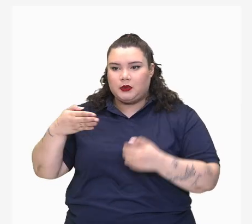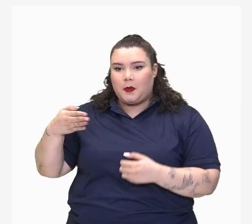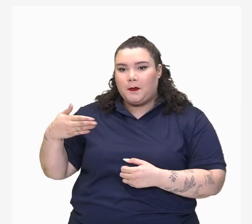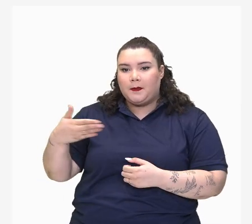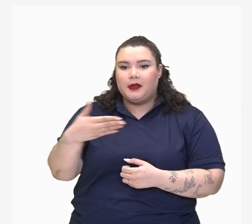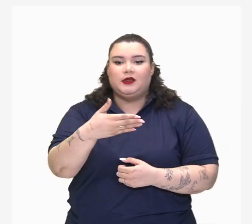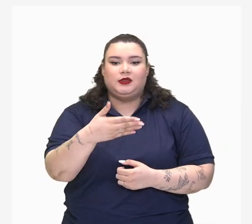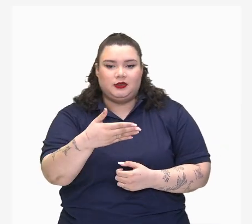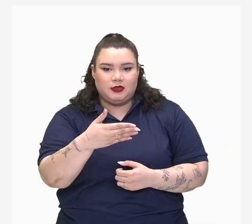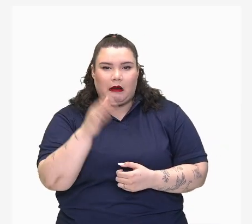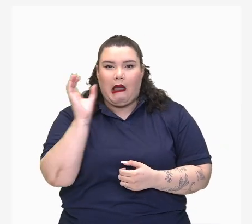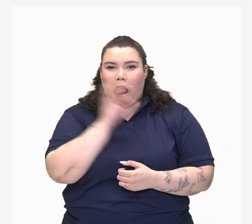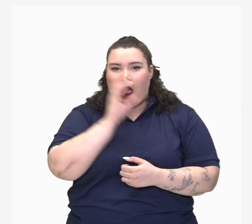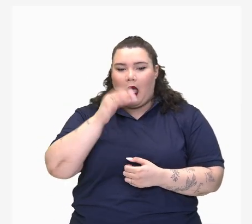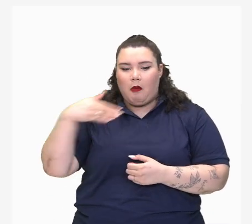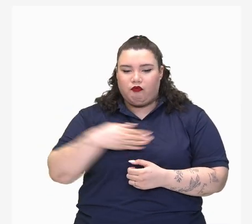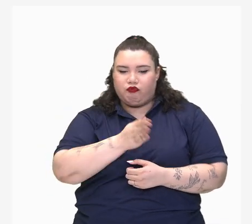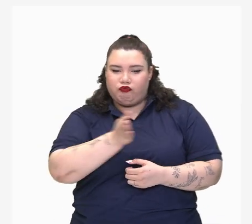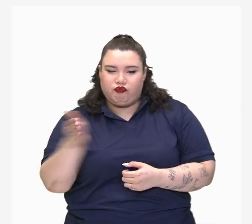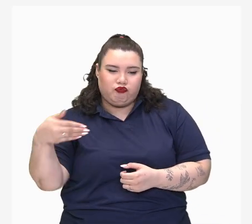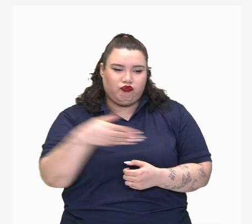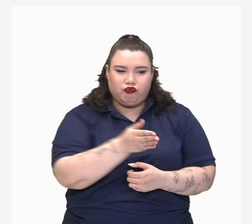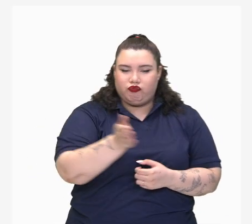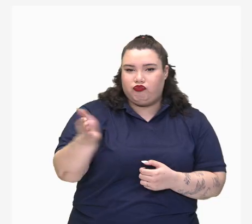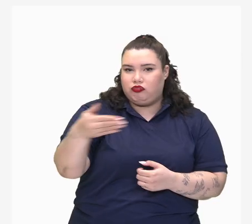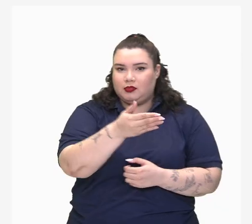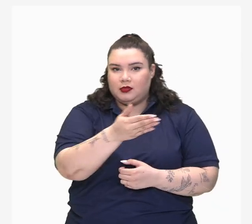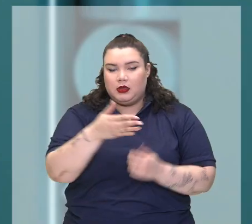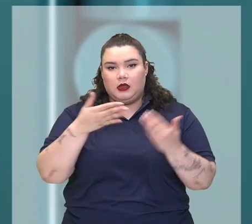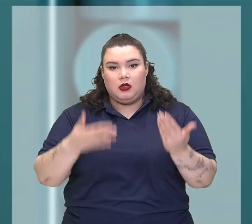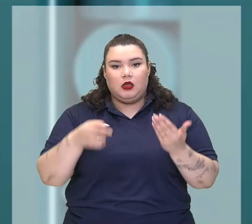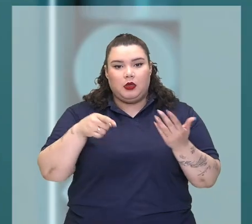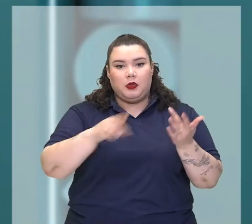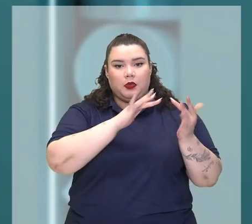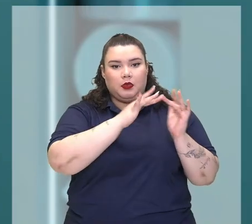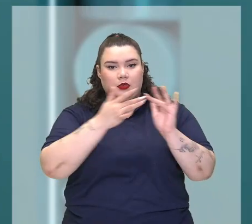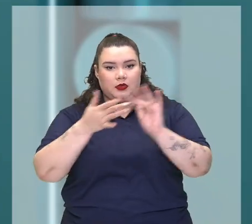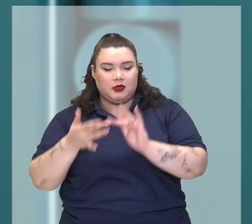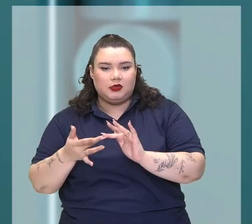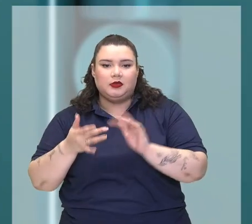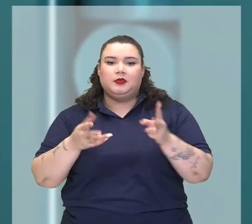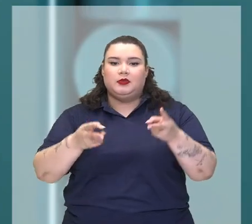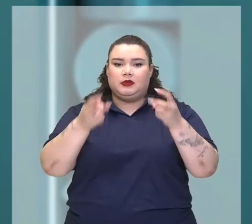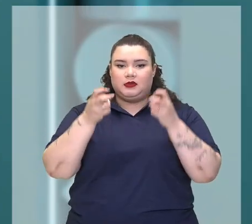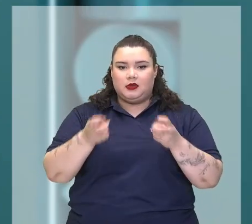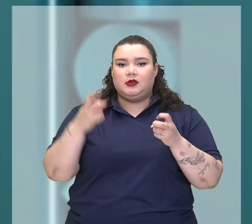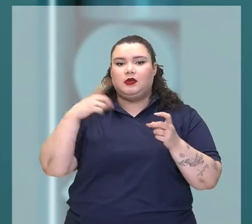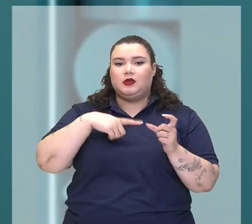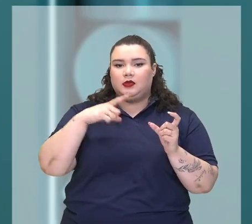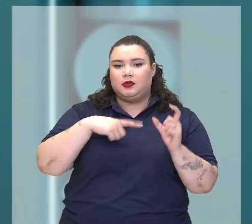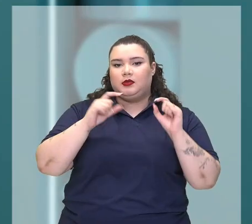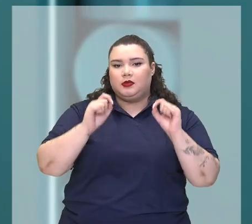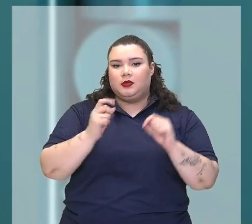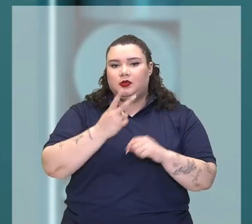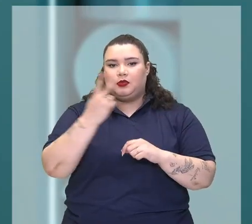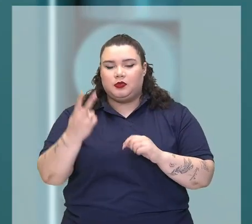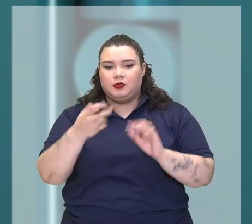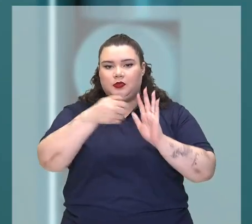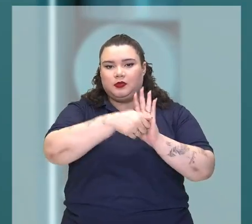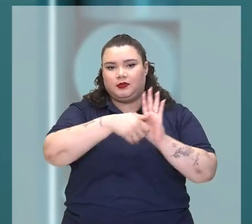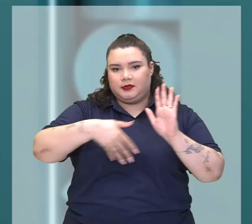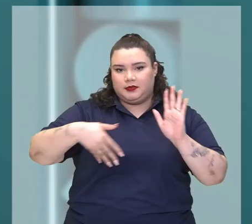peixe ágil. Então, dentro desse contexto figurativo, a gente temos aí duas figuras